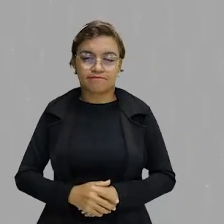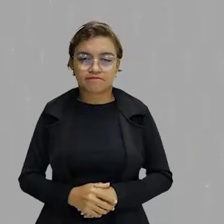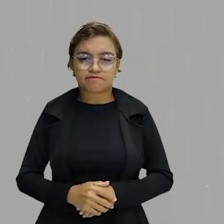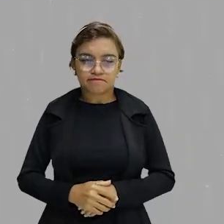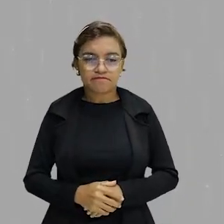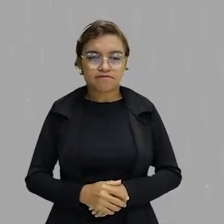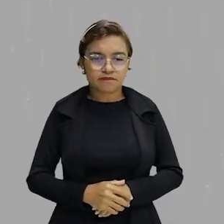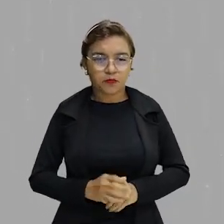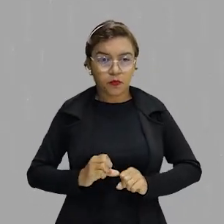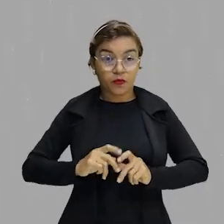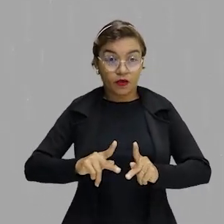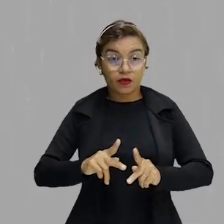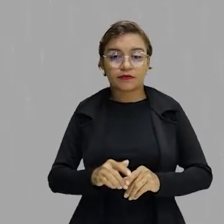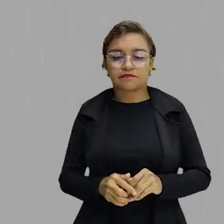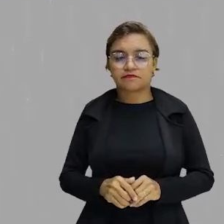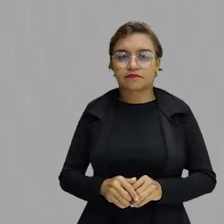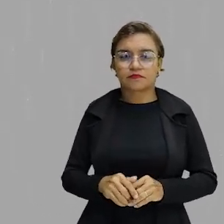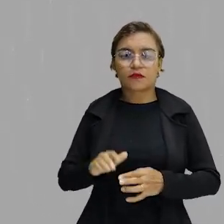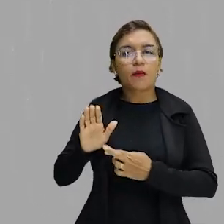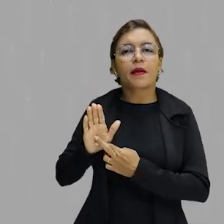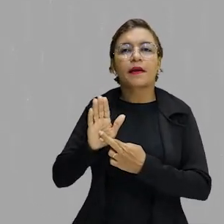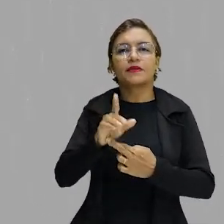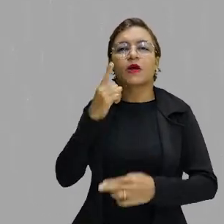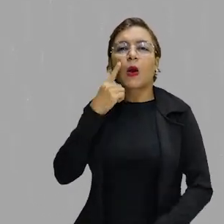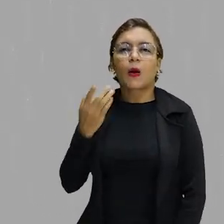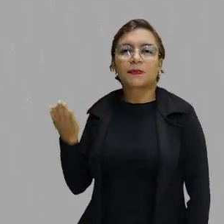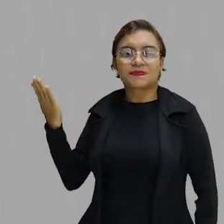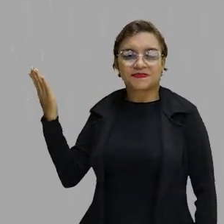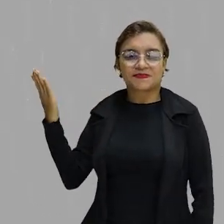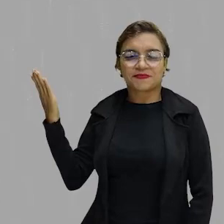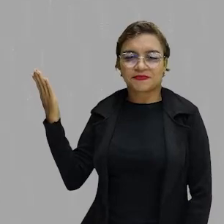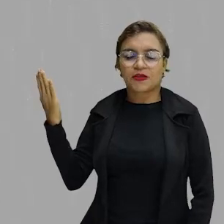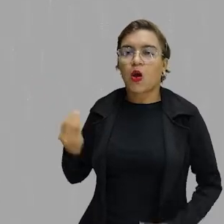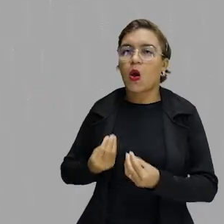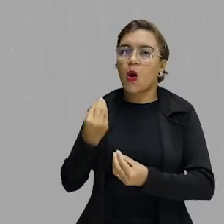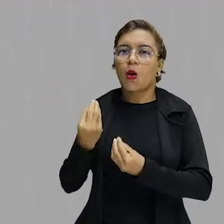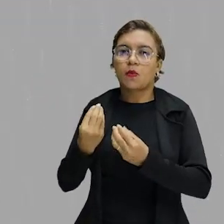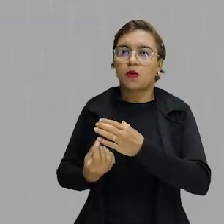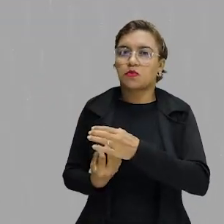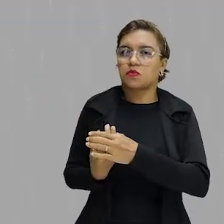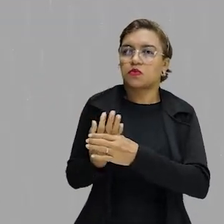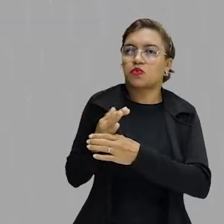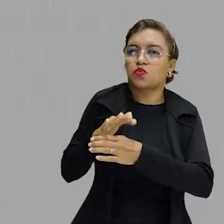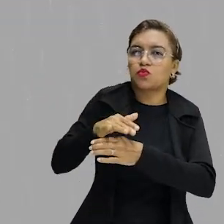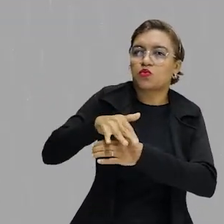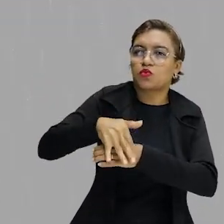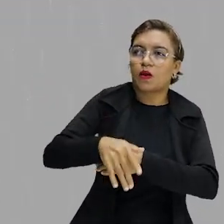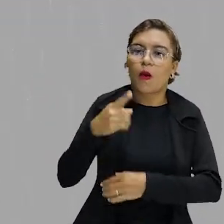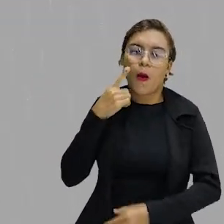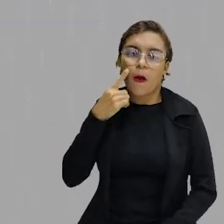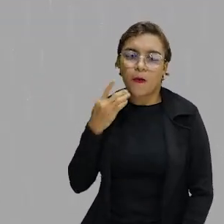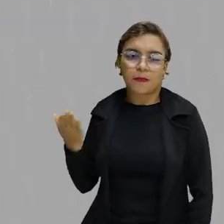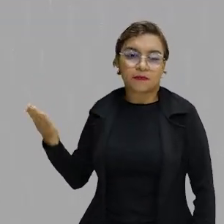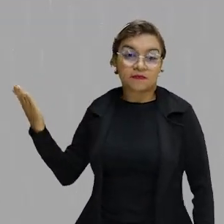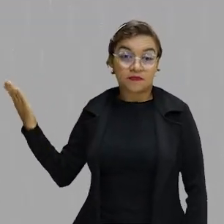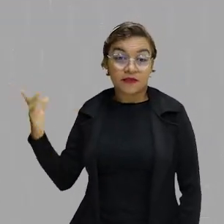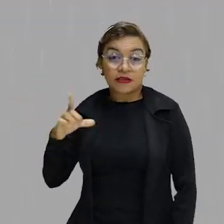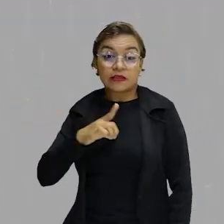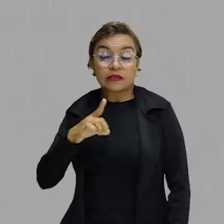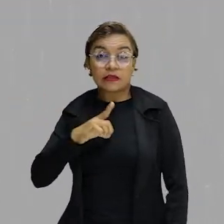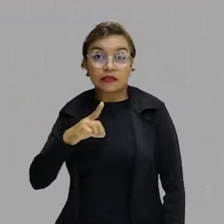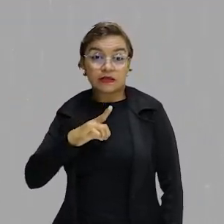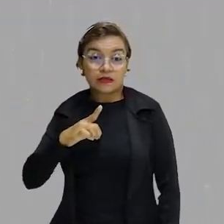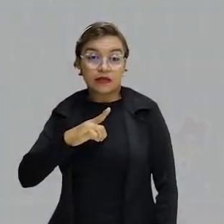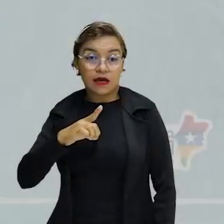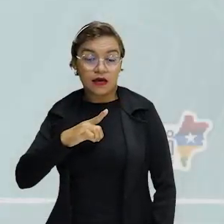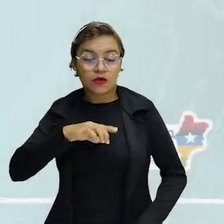bordas, tá certo? E aí uma representação clara do como o vulcanismo acontece, né? Alta pressão, a câmara magmática, ocorre a fissura,